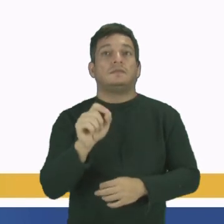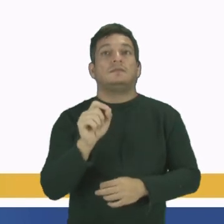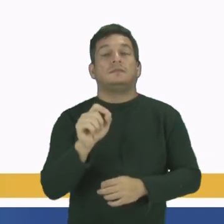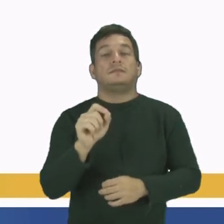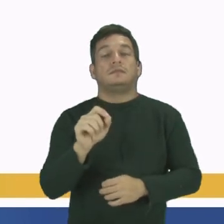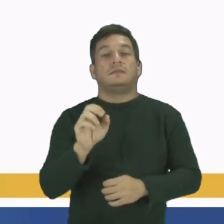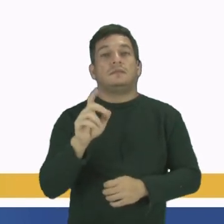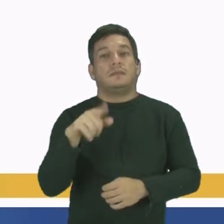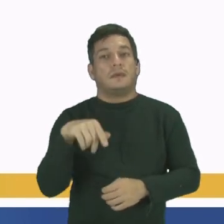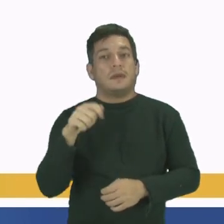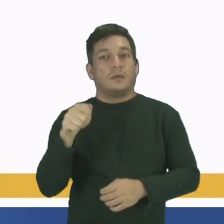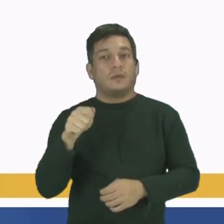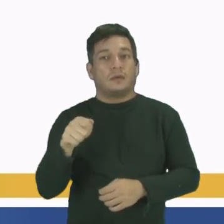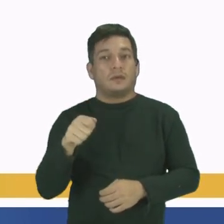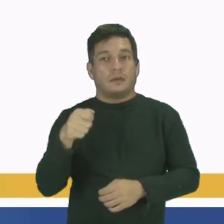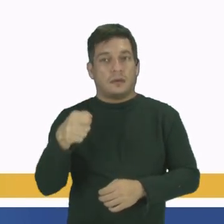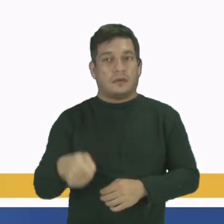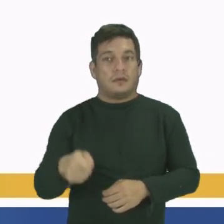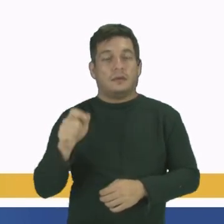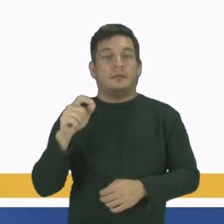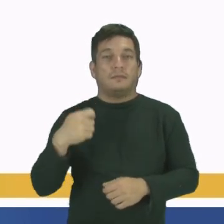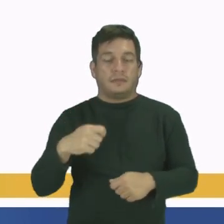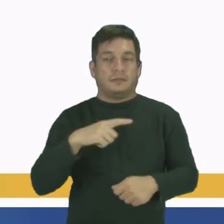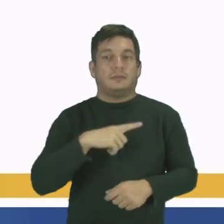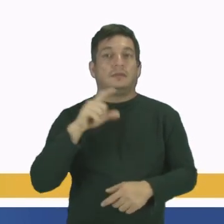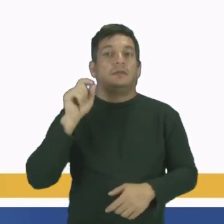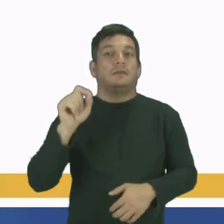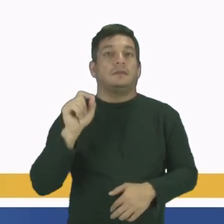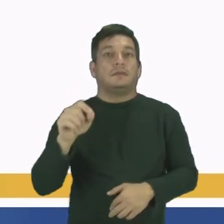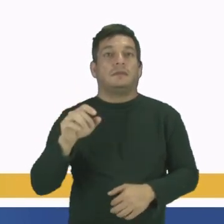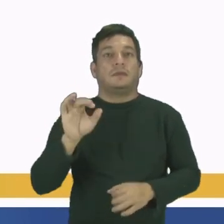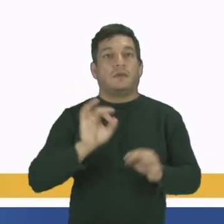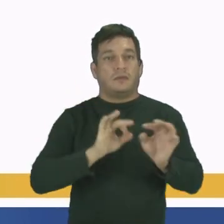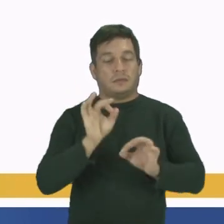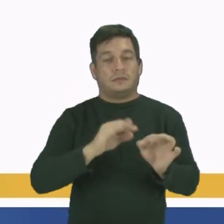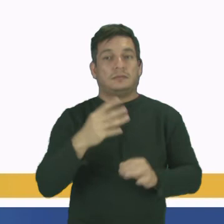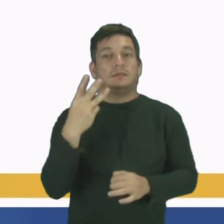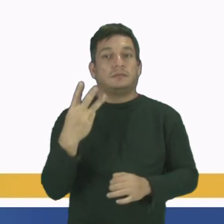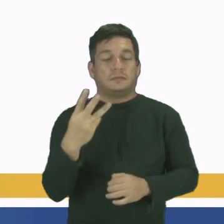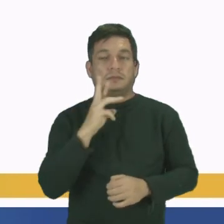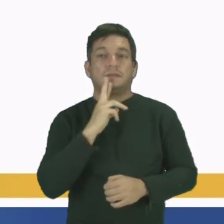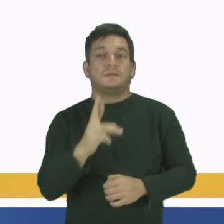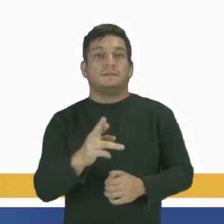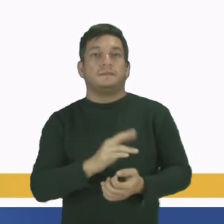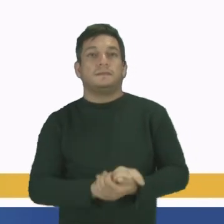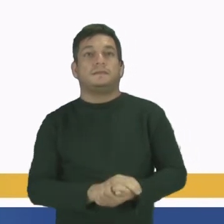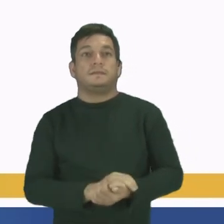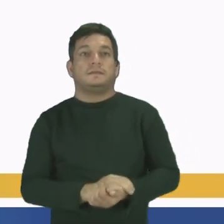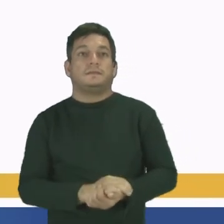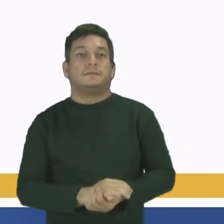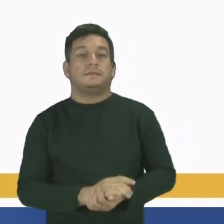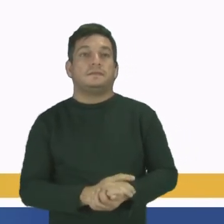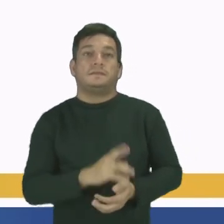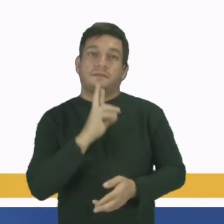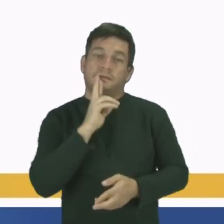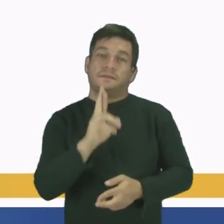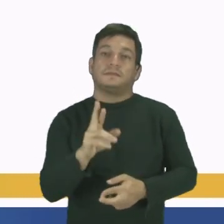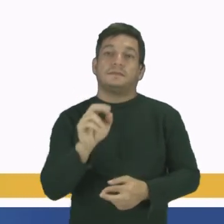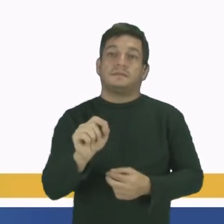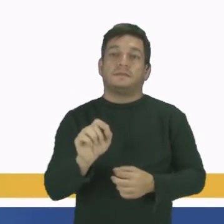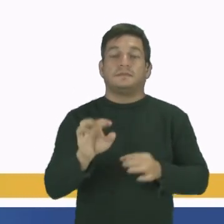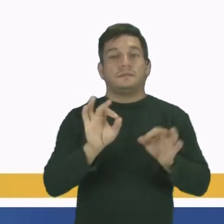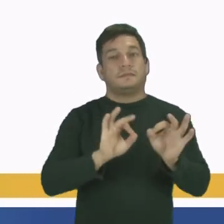produto obrigatoriamente tem que ter ordem 3 como resposta. E aí a nossa resposta